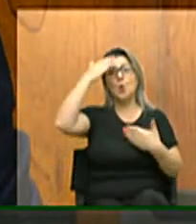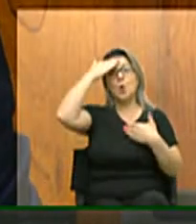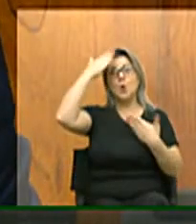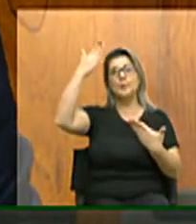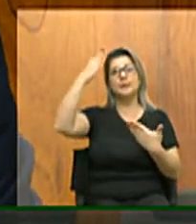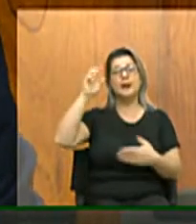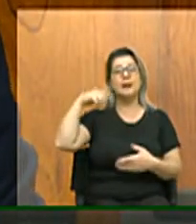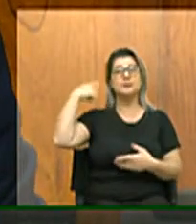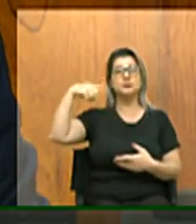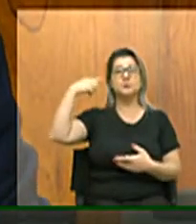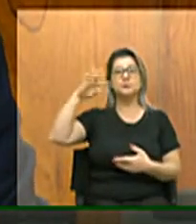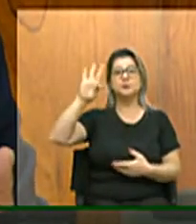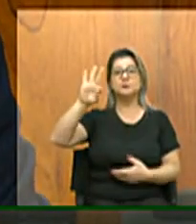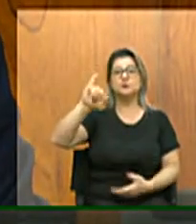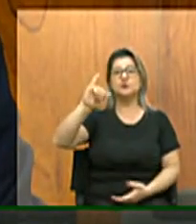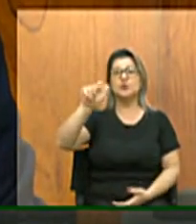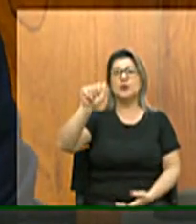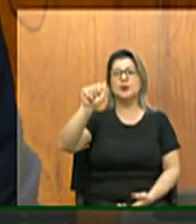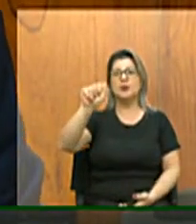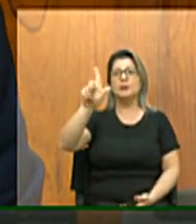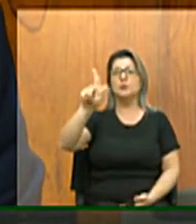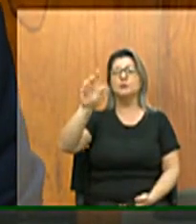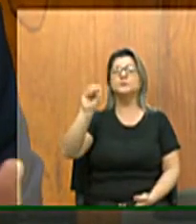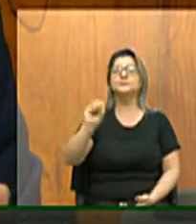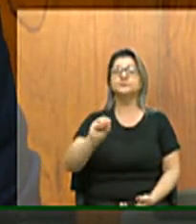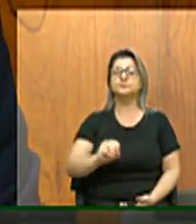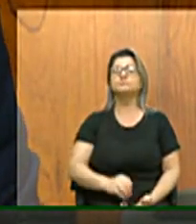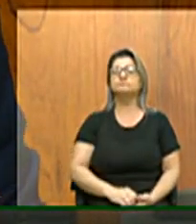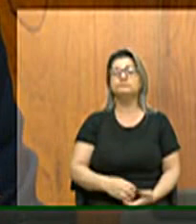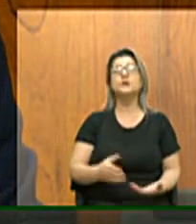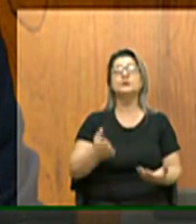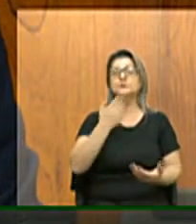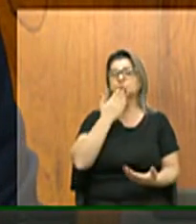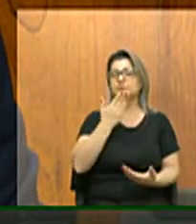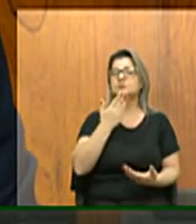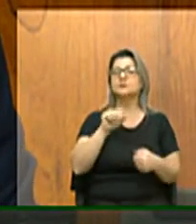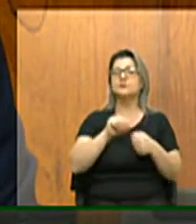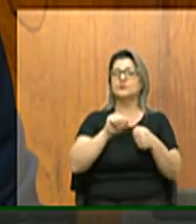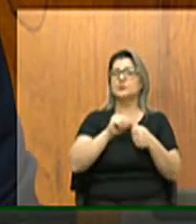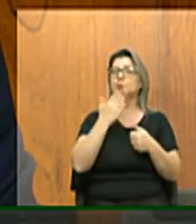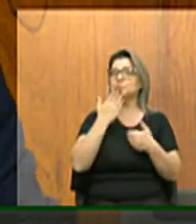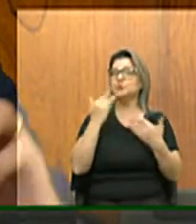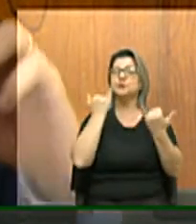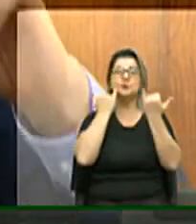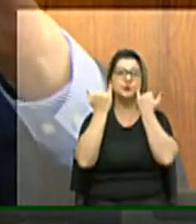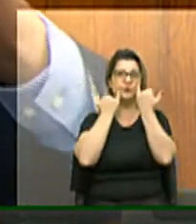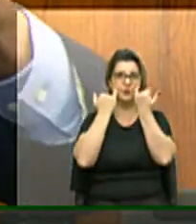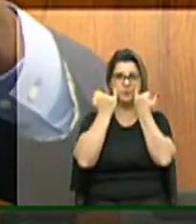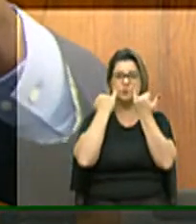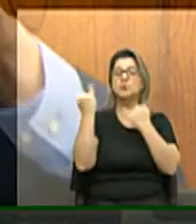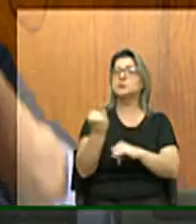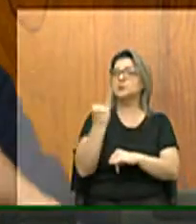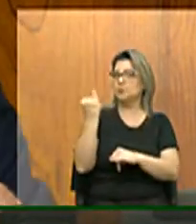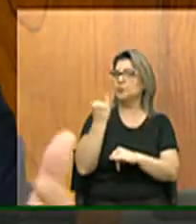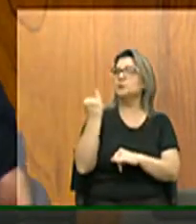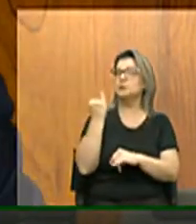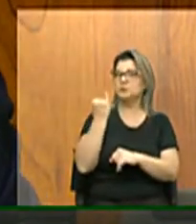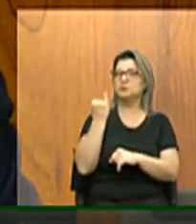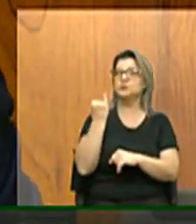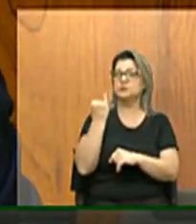Obrigado, deputado doutor Thiago Duarte. Vamos reiterar aí esse pedido de informações que são importantes e relevantes aí, que Vossa